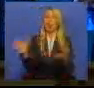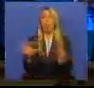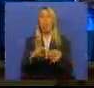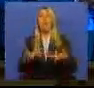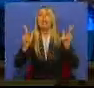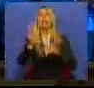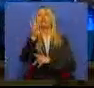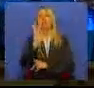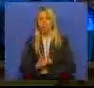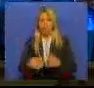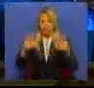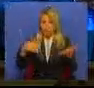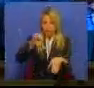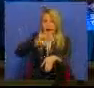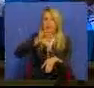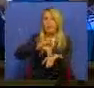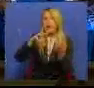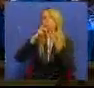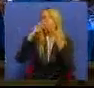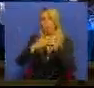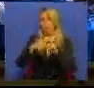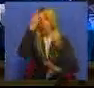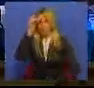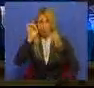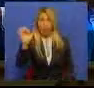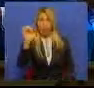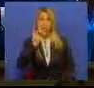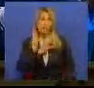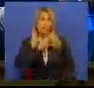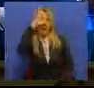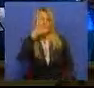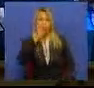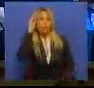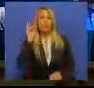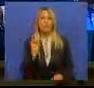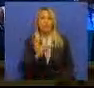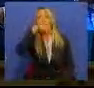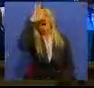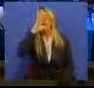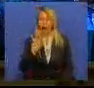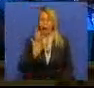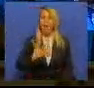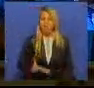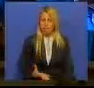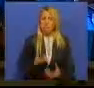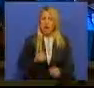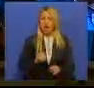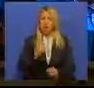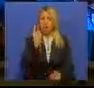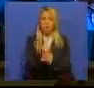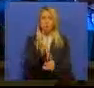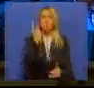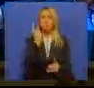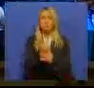Chegamos ao núcleo central do problema. Na visão da Sra. Ministra da Educação, o Estado pretende manter um